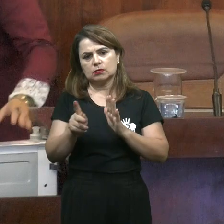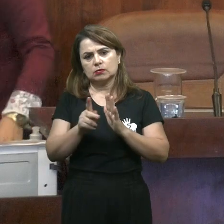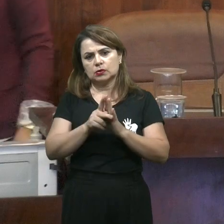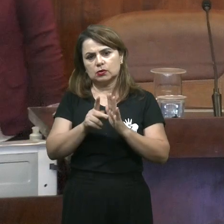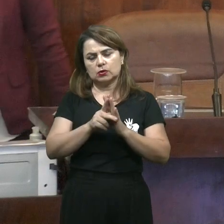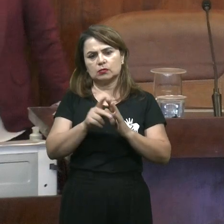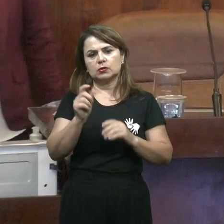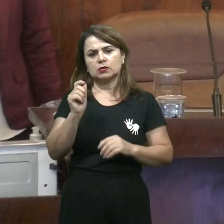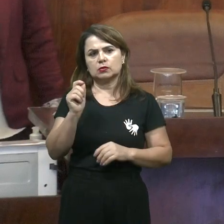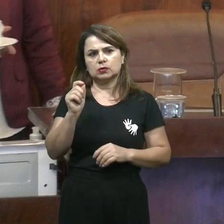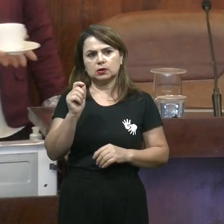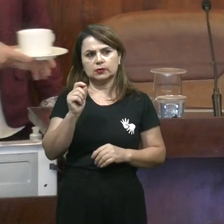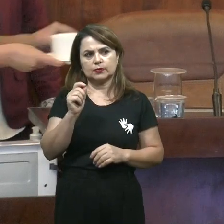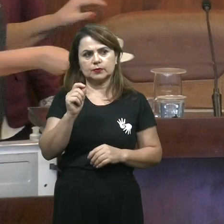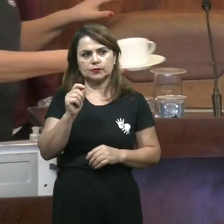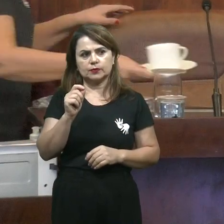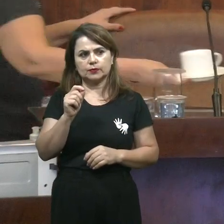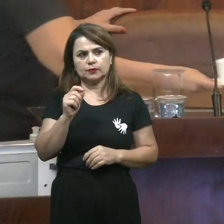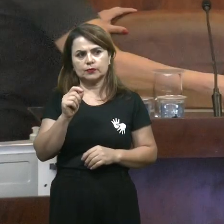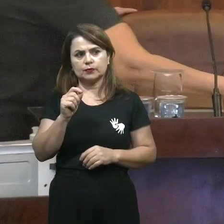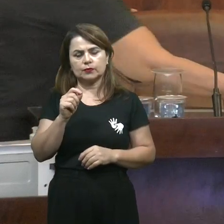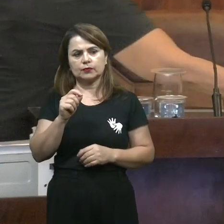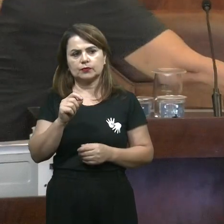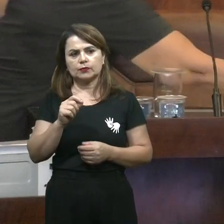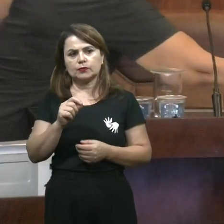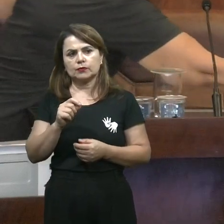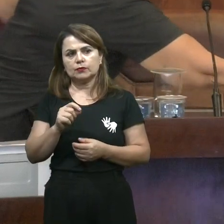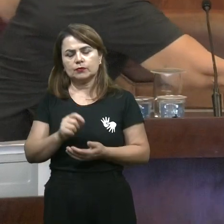eficientização,